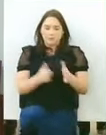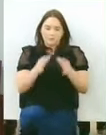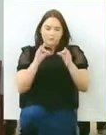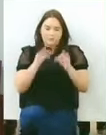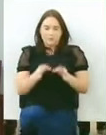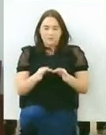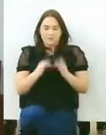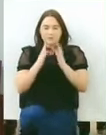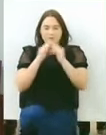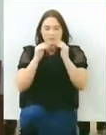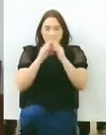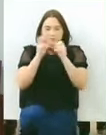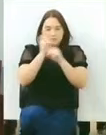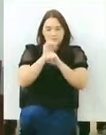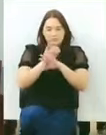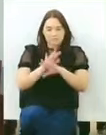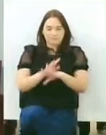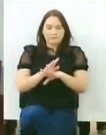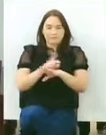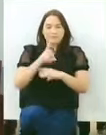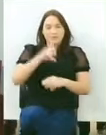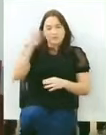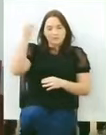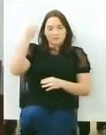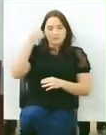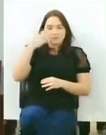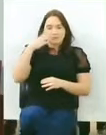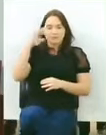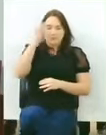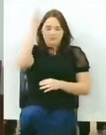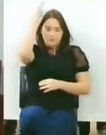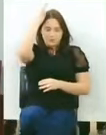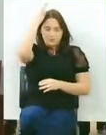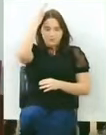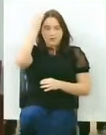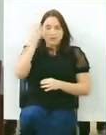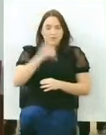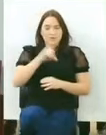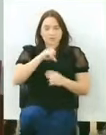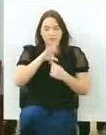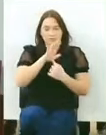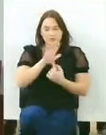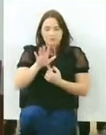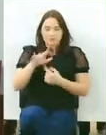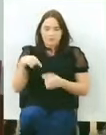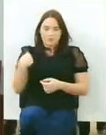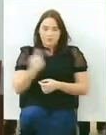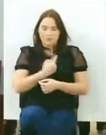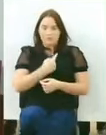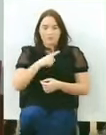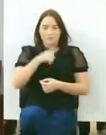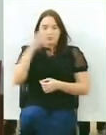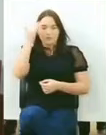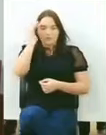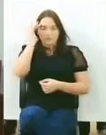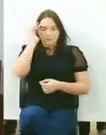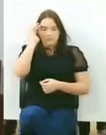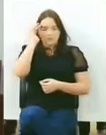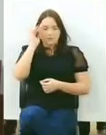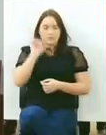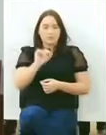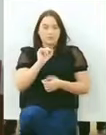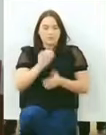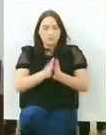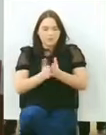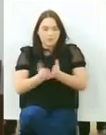do Senhor. Nós pedimos a iluminação do teu espírito e a condução dele mesmo para entendermos